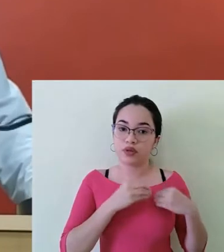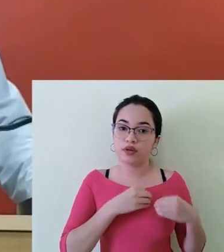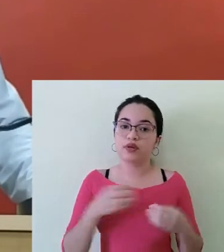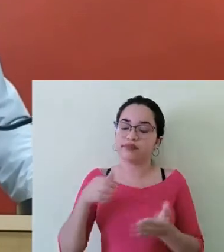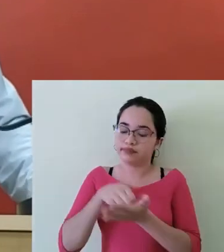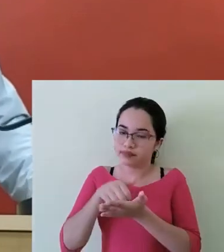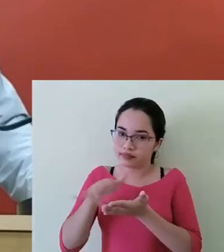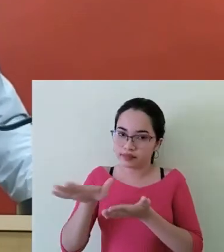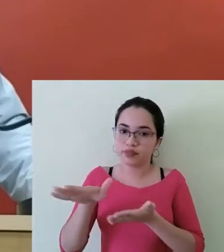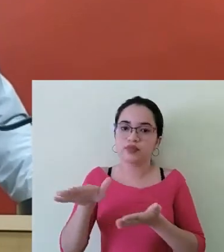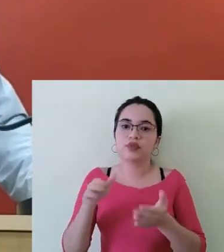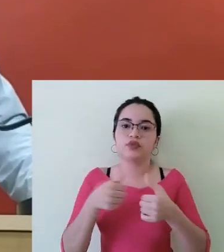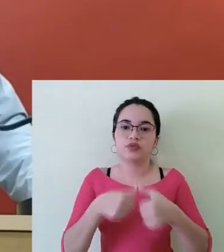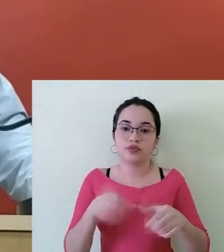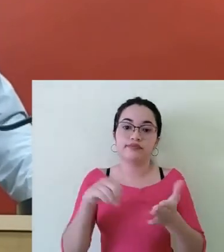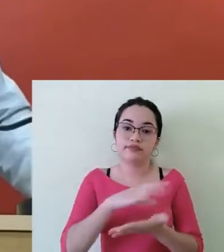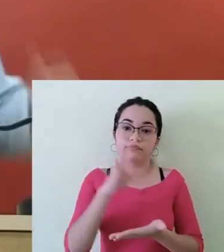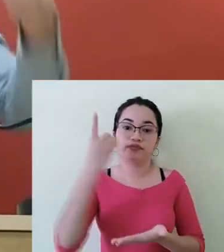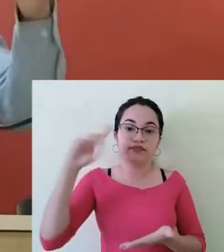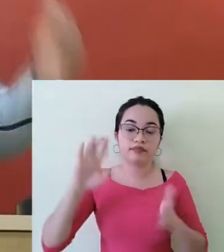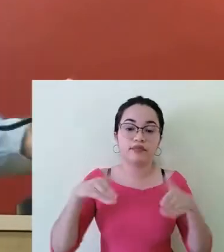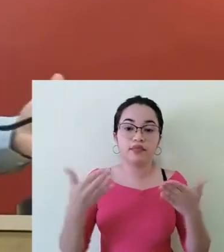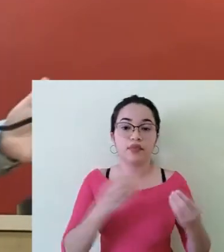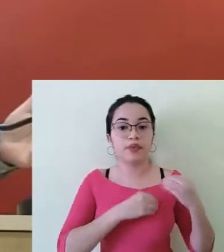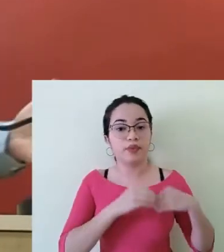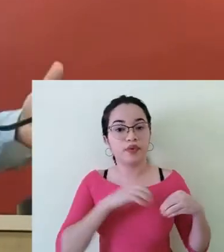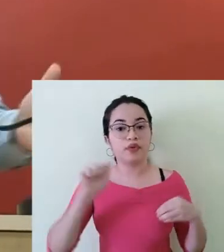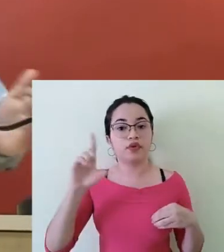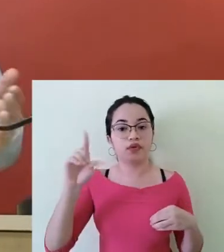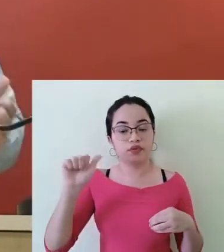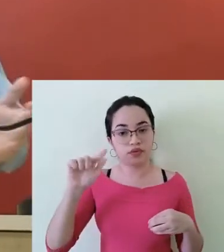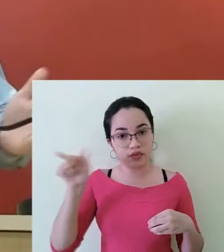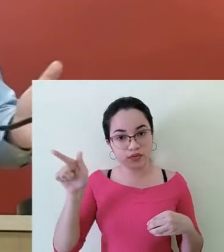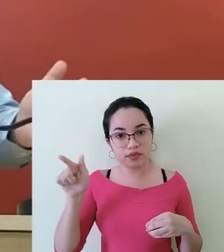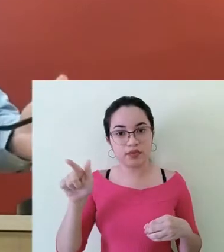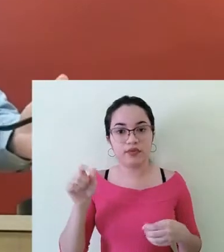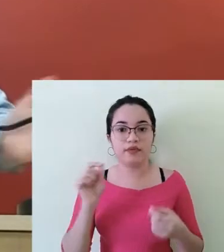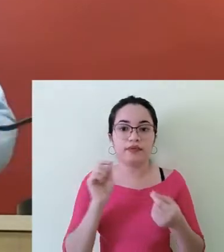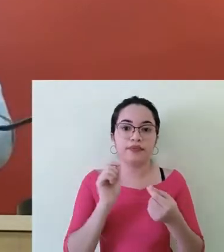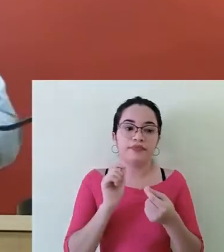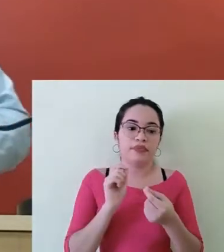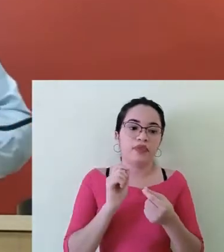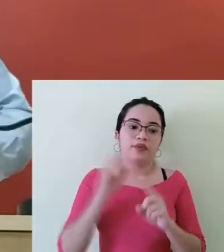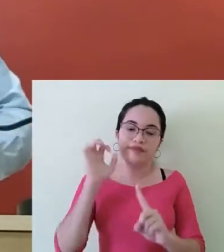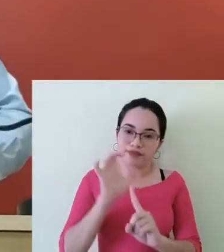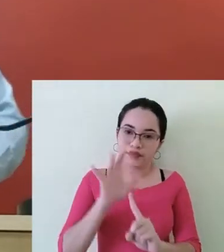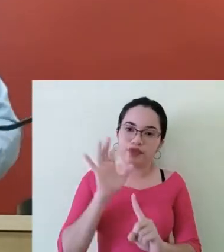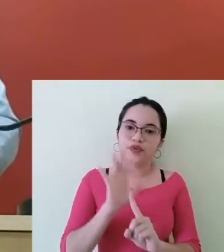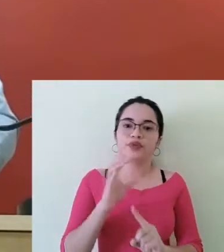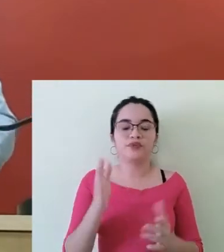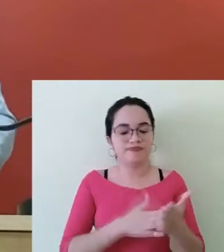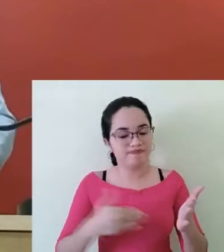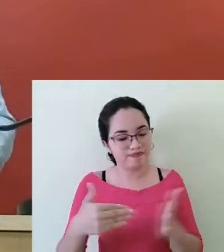destituídos estão da glória de Deus. Então, o pecado de Adão trouxe um efeito sobre todos os